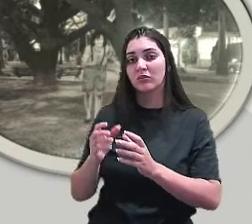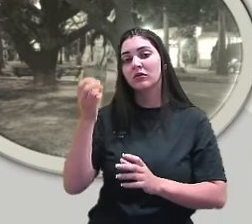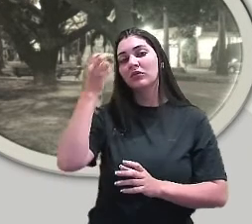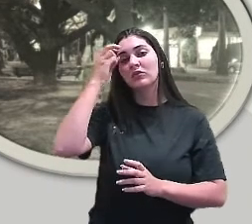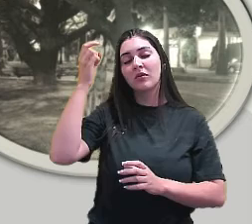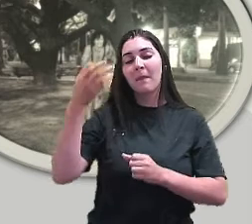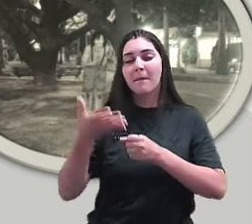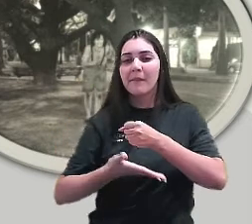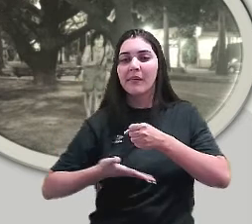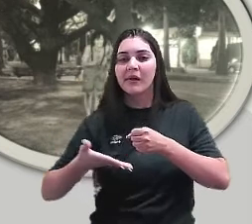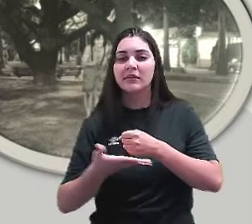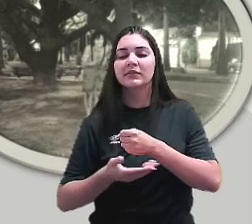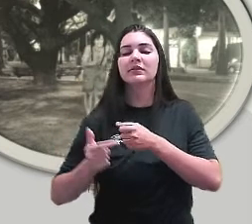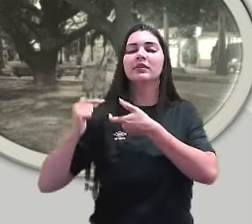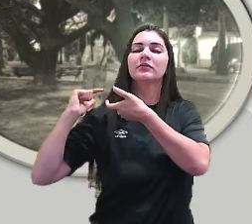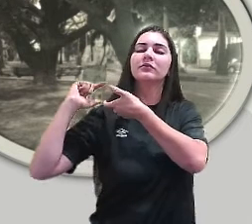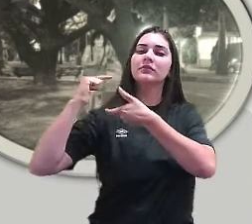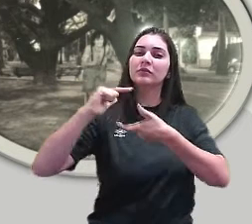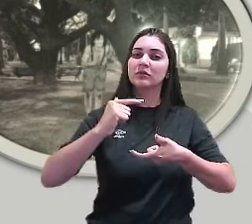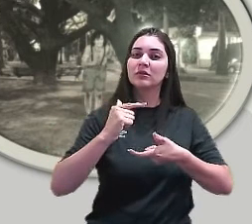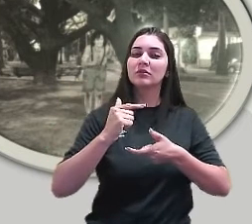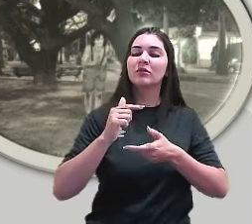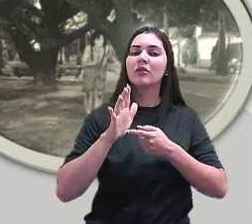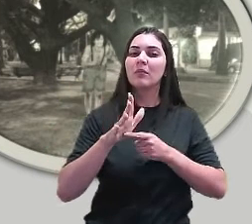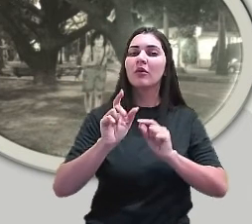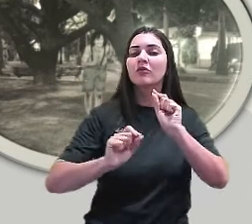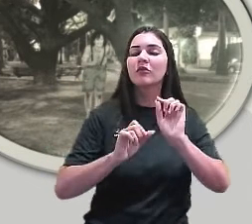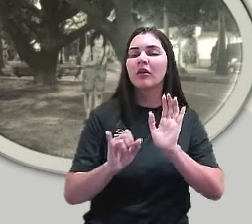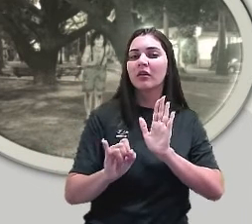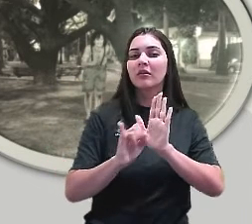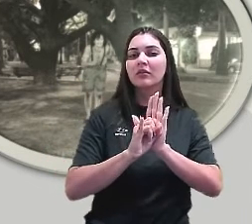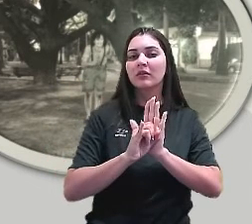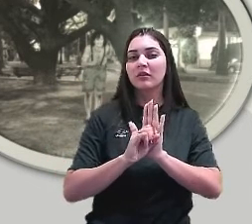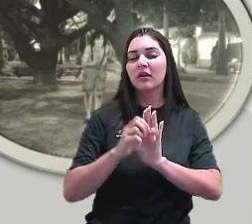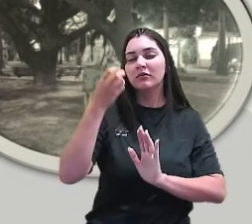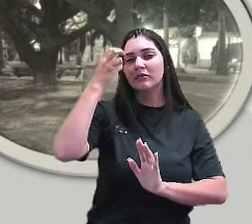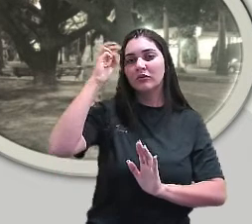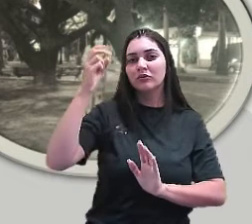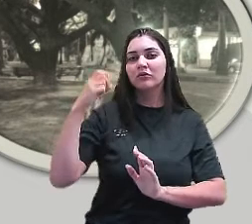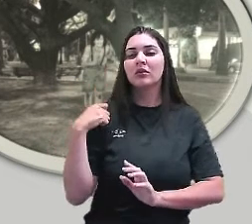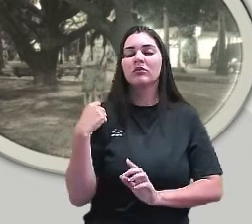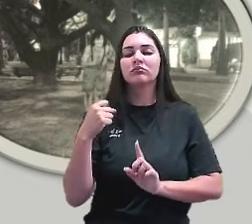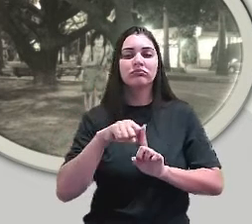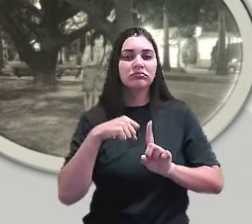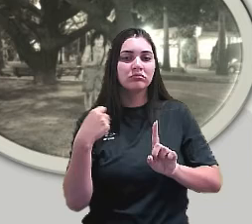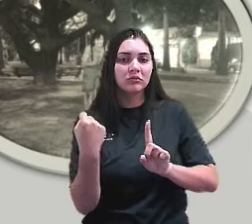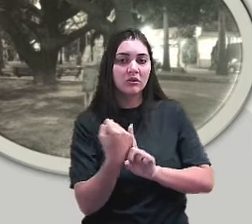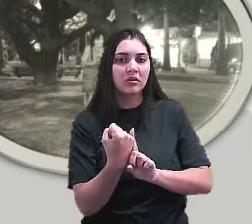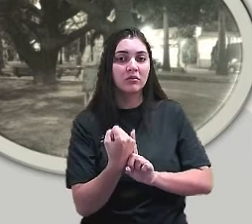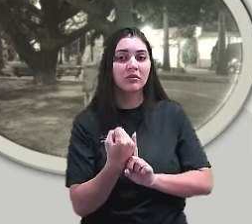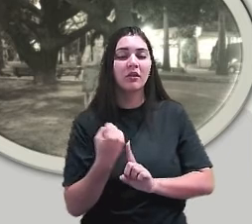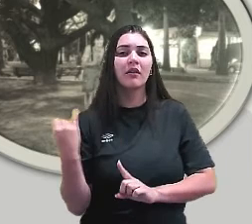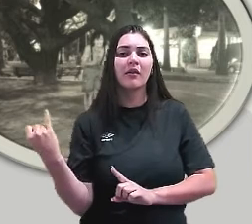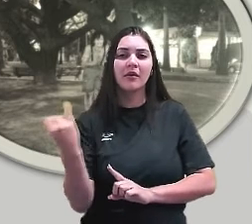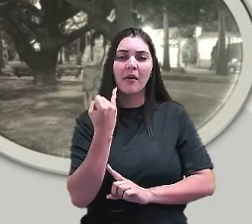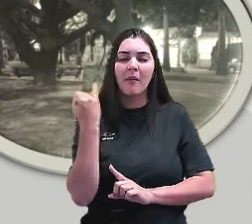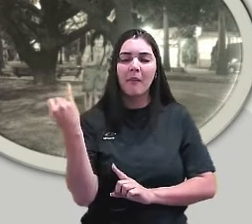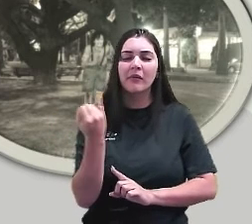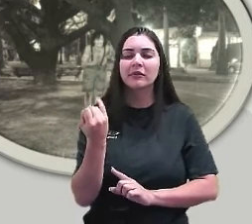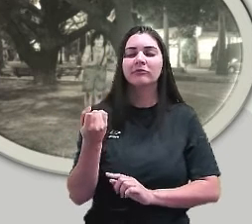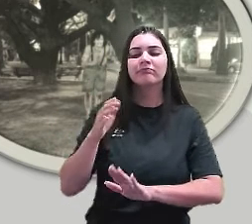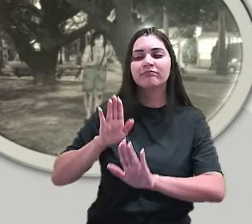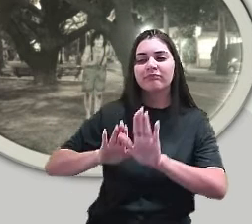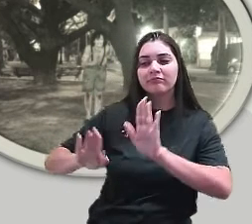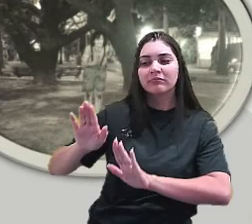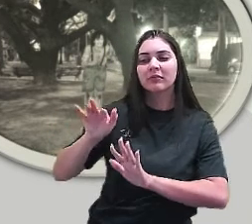suas tradições que expressam sua identidade cultural e social. Então, é importantíssimo estarmos preservando esse folclore.